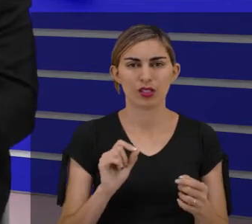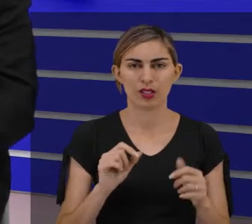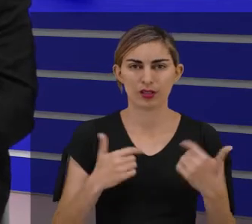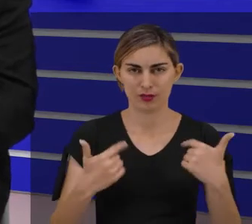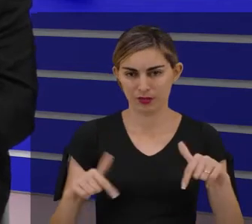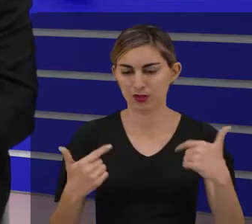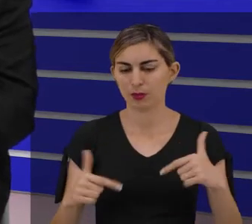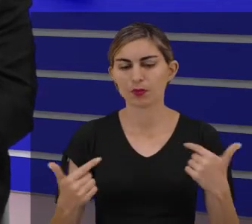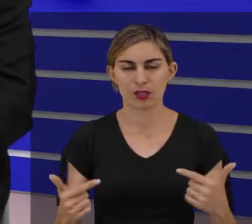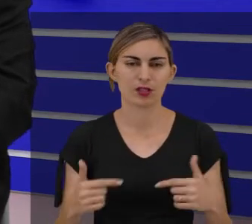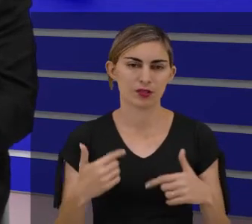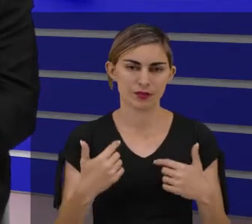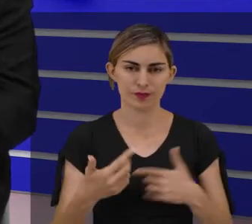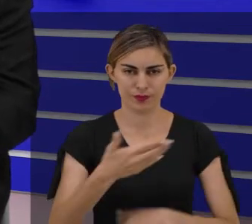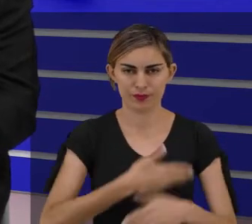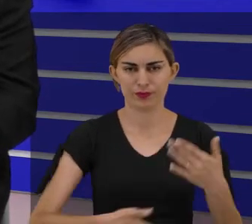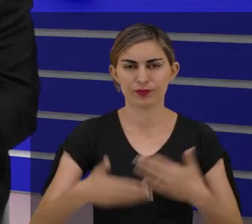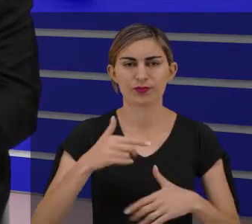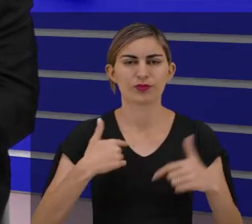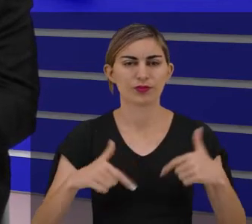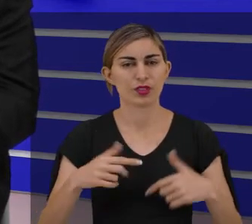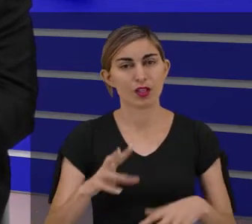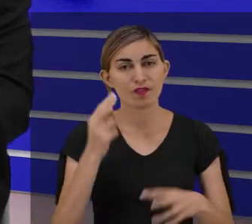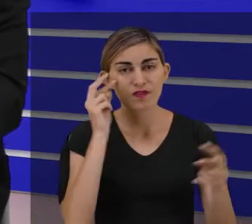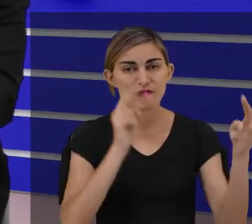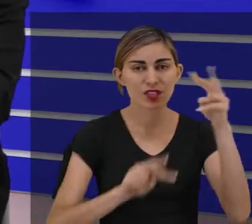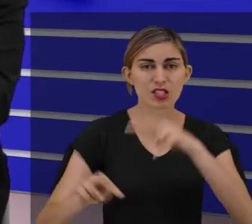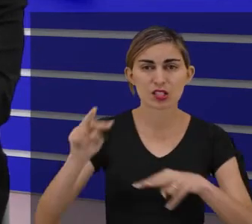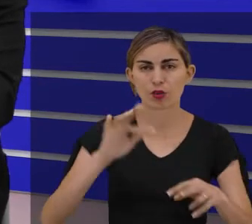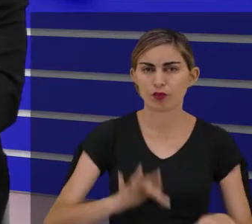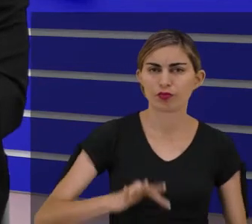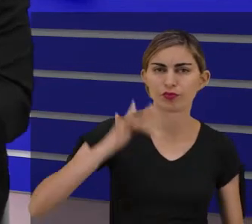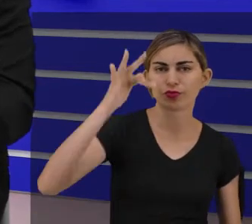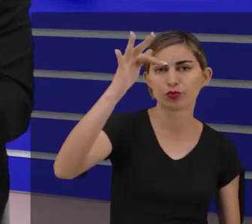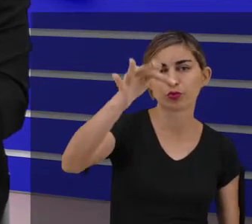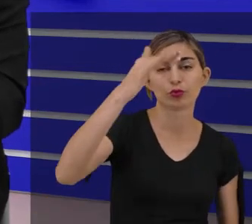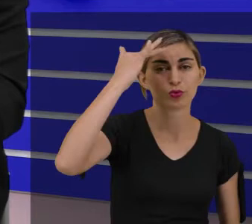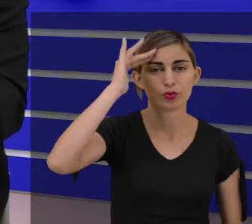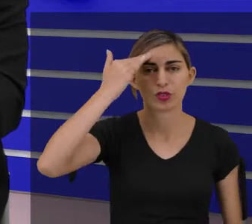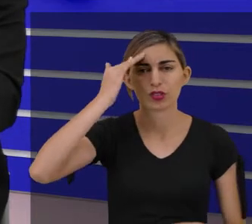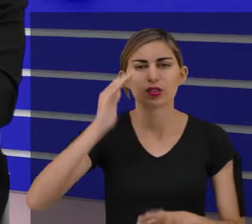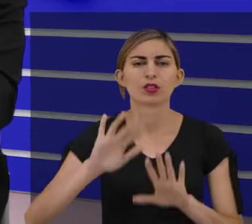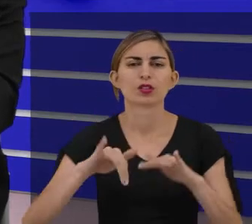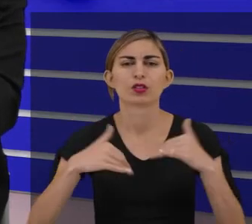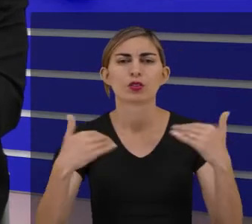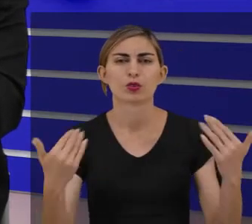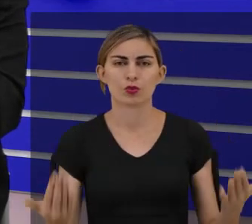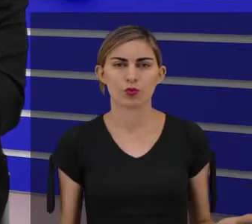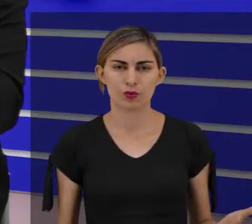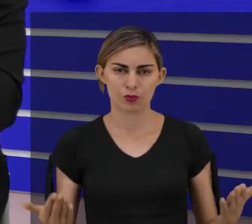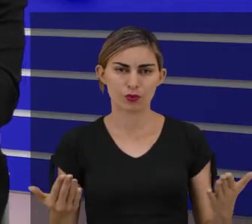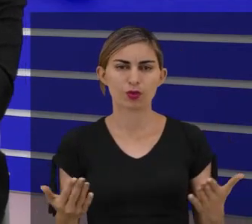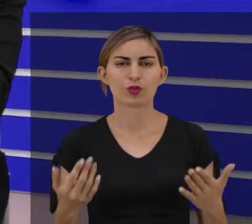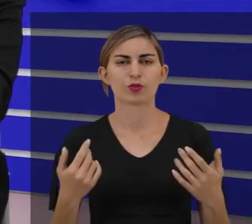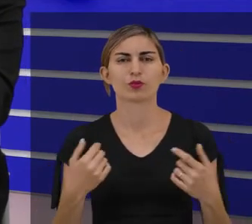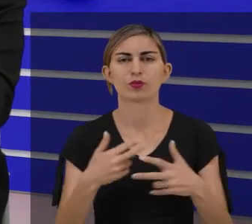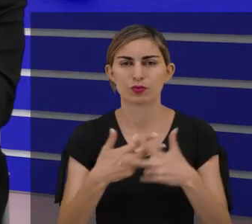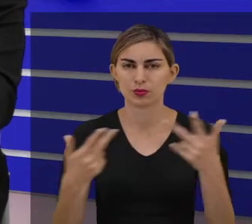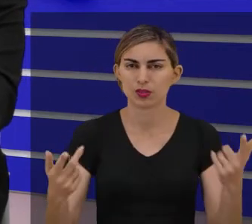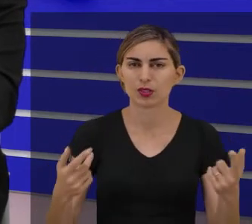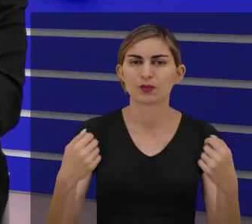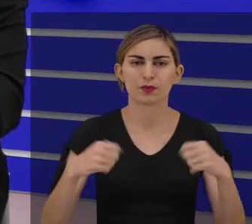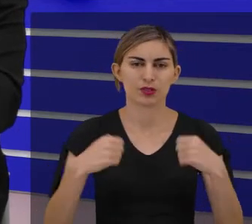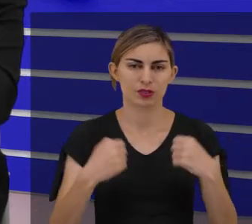na área trabalhista hoje, nas relações de trabalho hoje, ter essa visão do futuro, de entender quais são os caminhos que estão